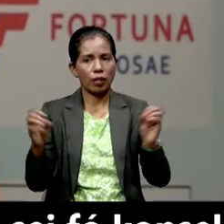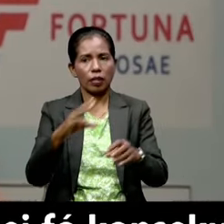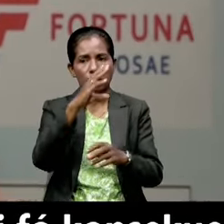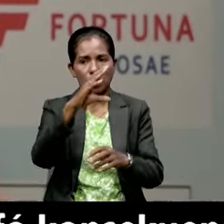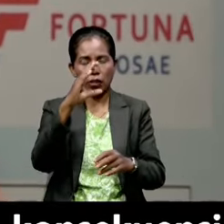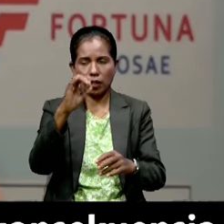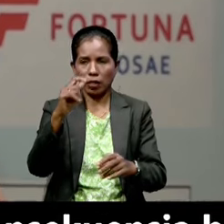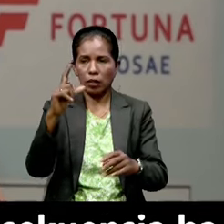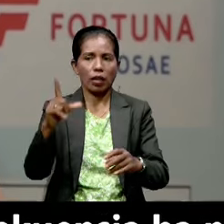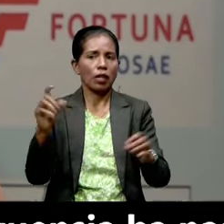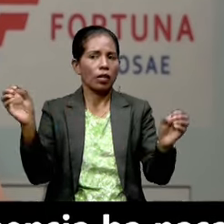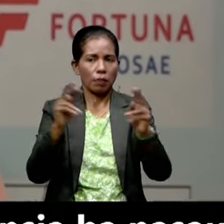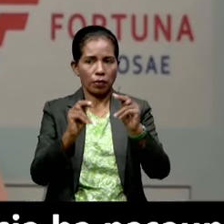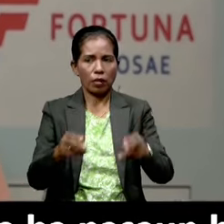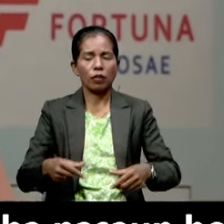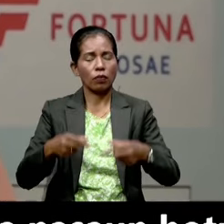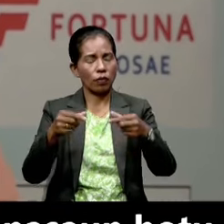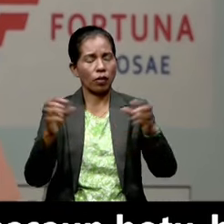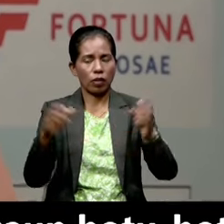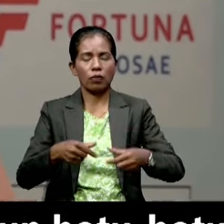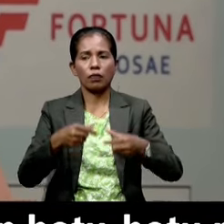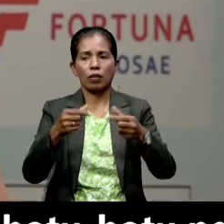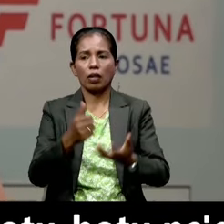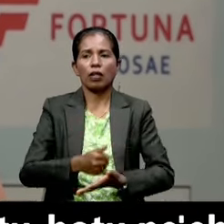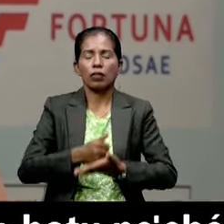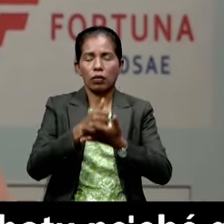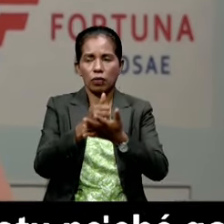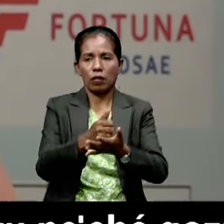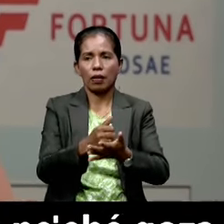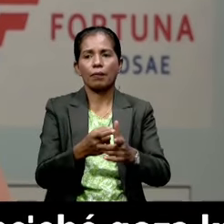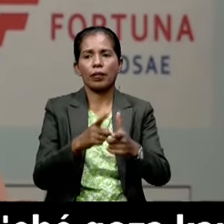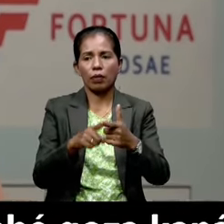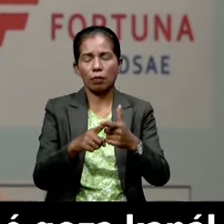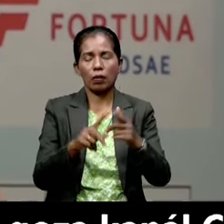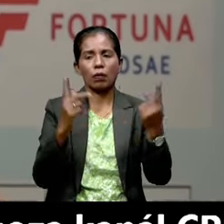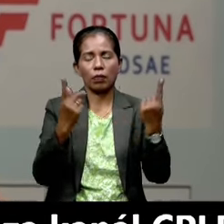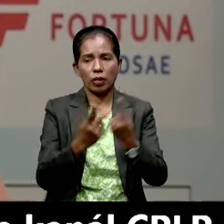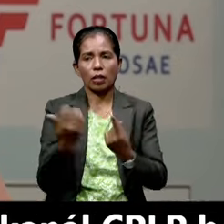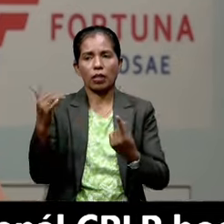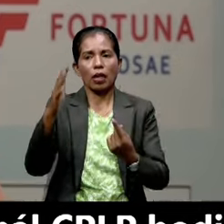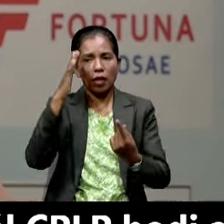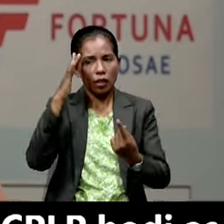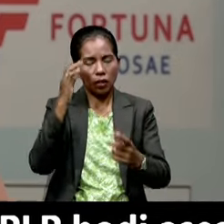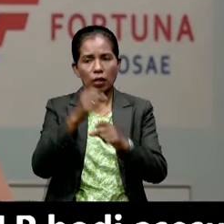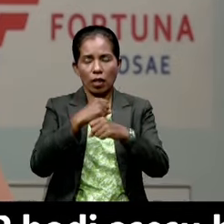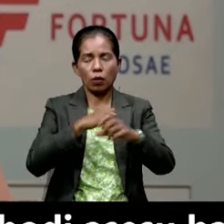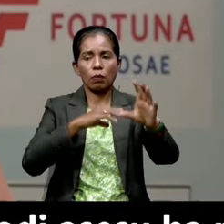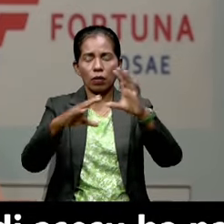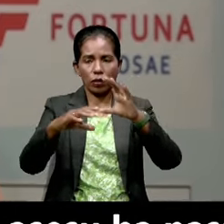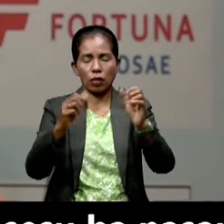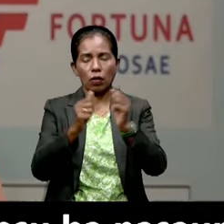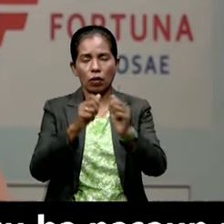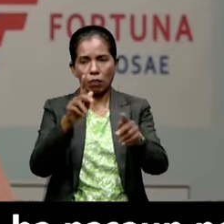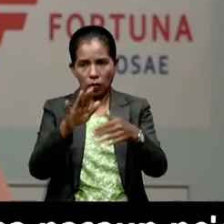CCTL, lá precisa ser do for, lá for. CCTL ajuda a desenvolver. Agora, tu é uma empresa, mas tem que ser atendida a comunicação, ou natar na